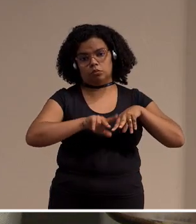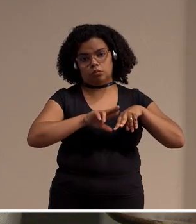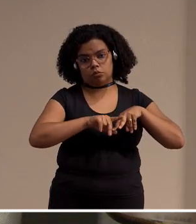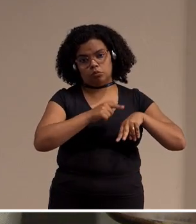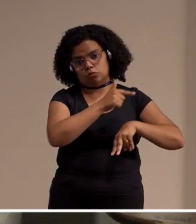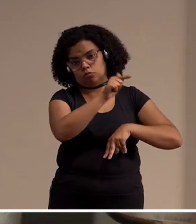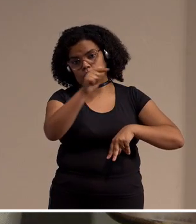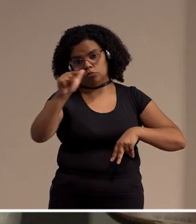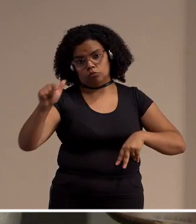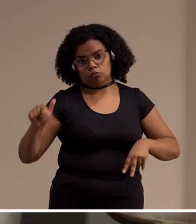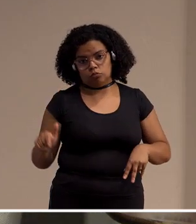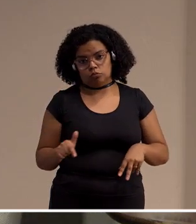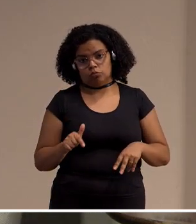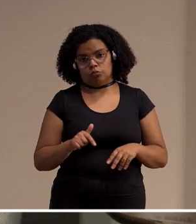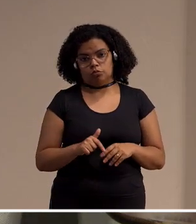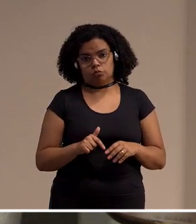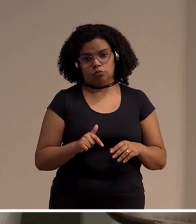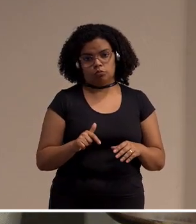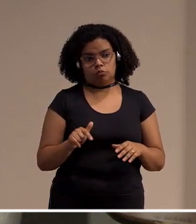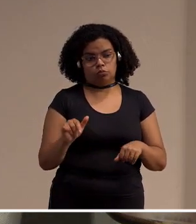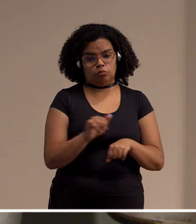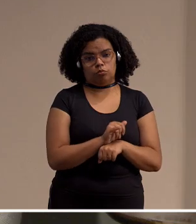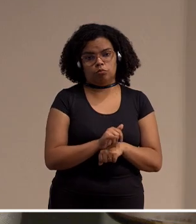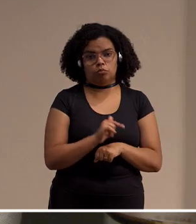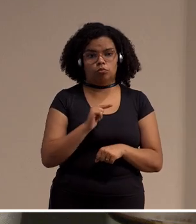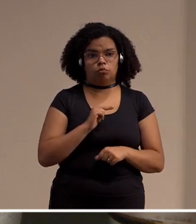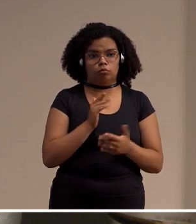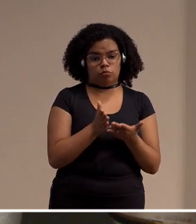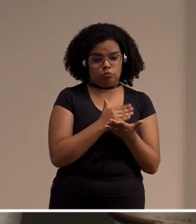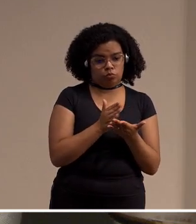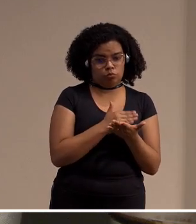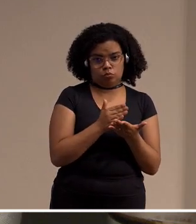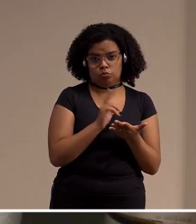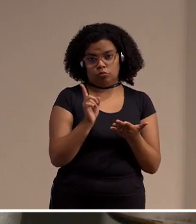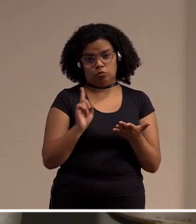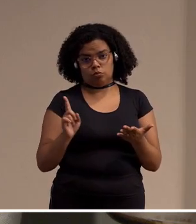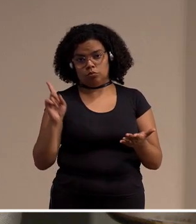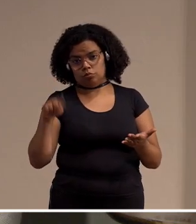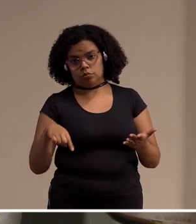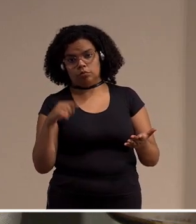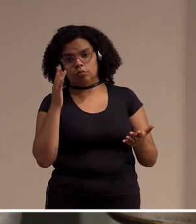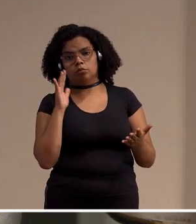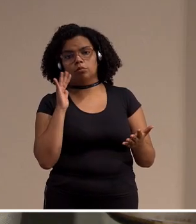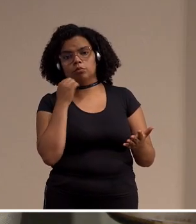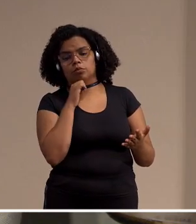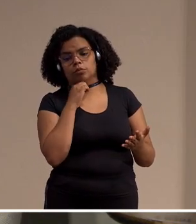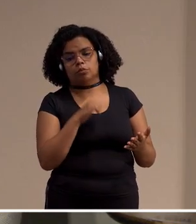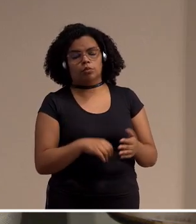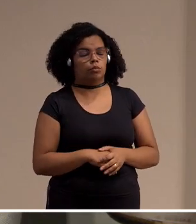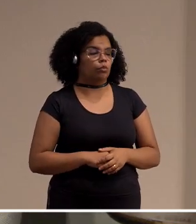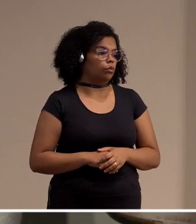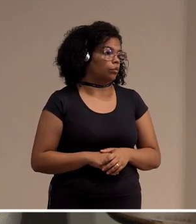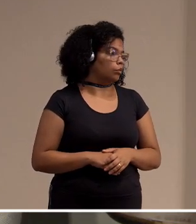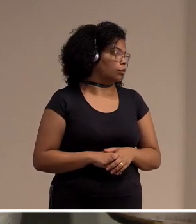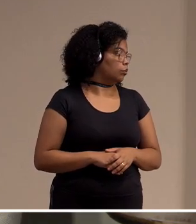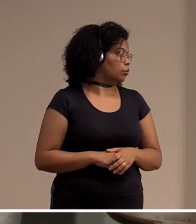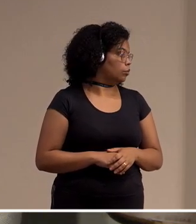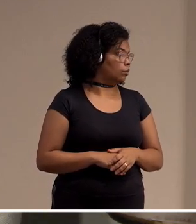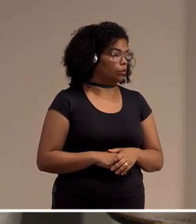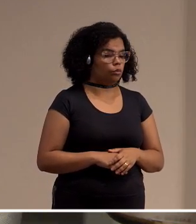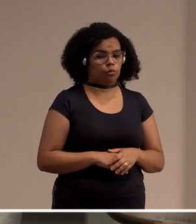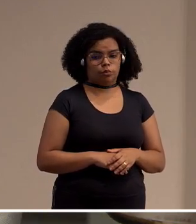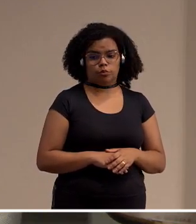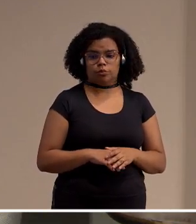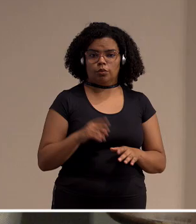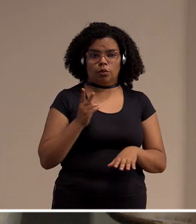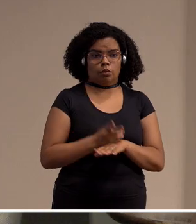Assim, da produção de ficção. Então, há elementos de ficção científica em livros que não são considerados de ficção científica. A gente vê isso o tempo